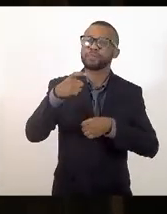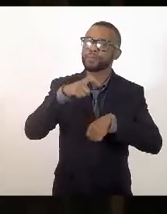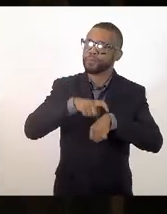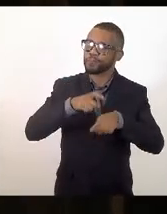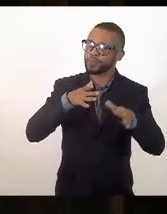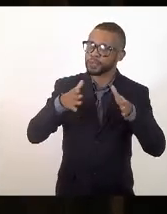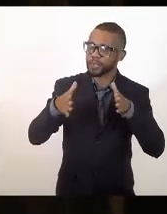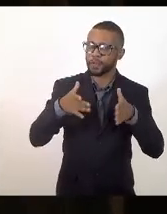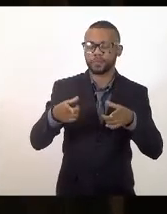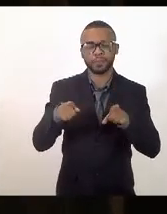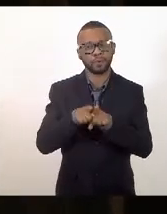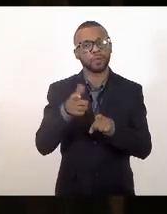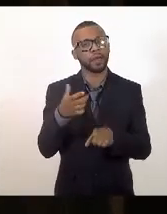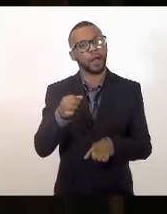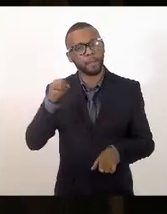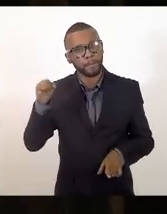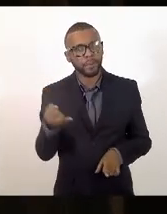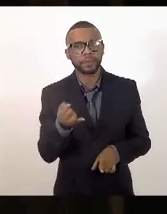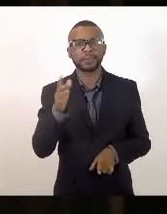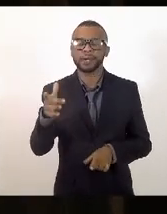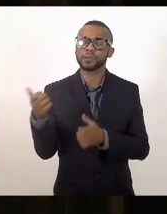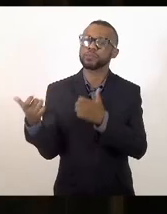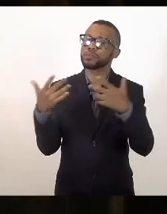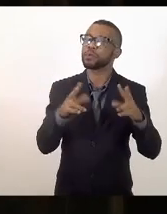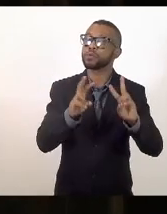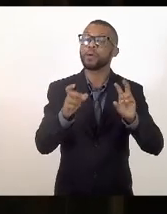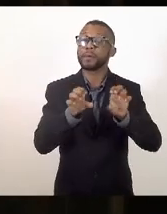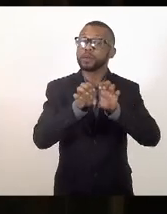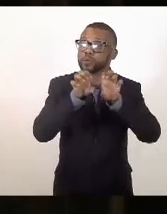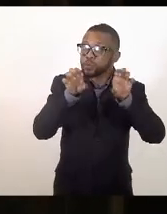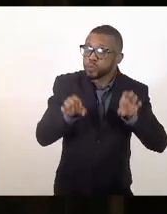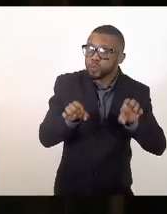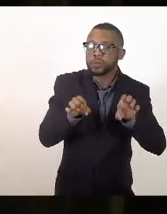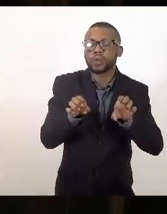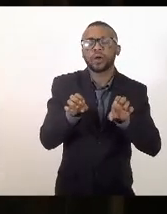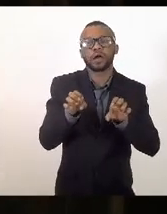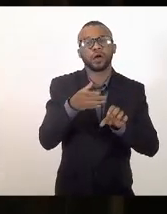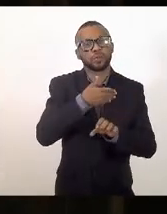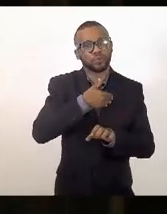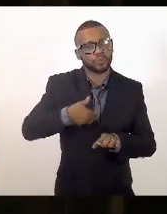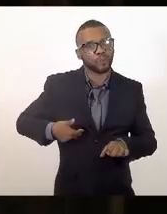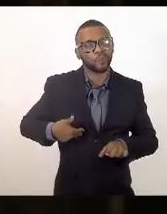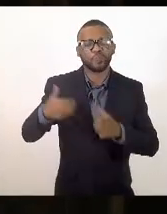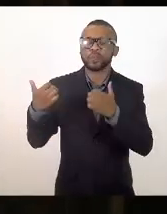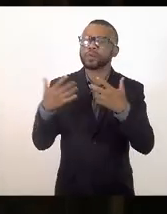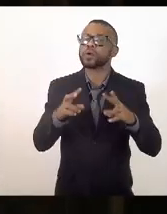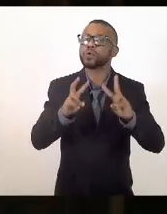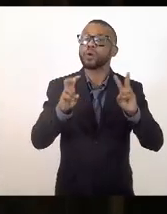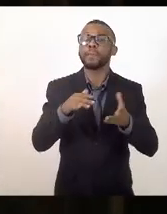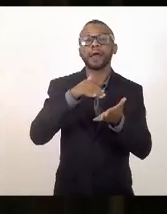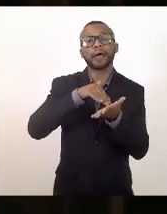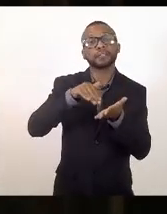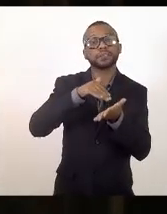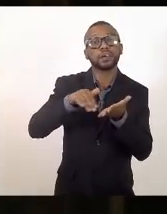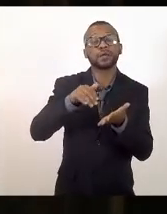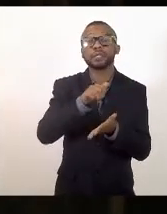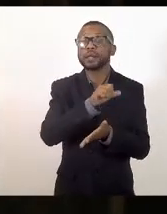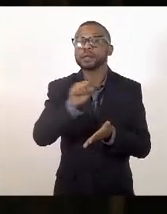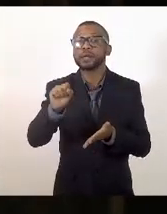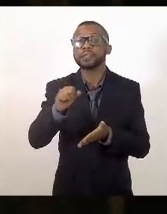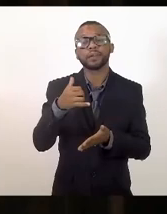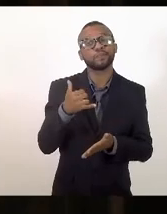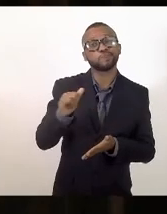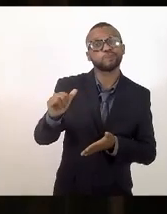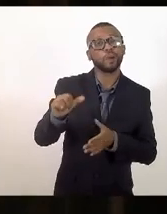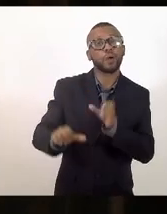aqui, aproveitando, já que nós estamos falando de estruturas do Estado, falar da Secretaria de Assistência à Vítima, que agora